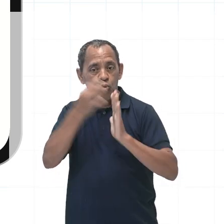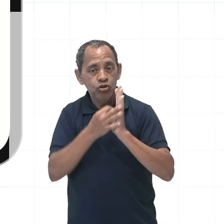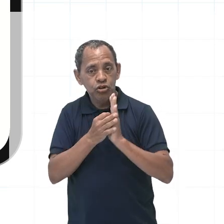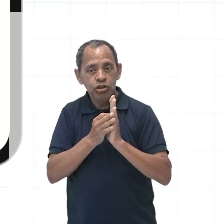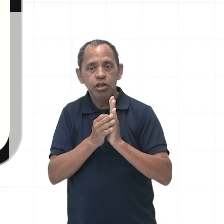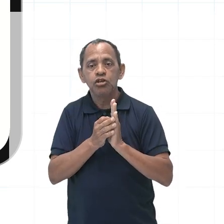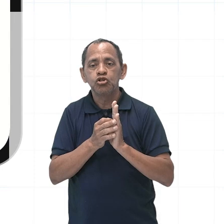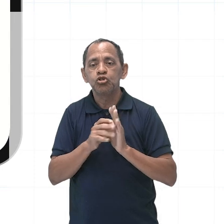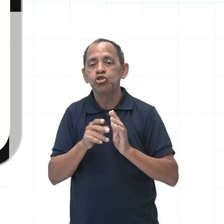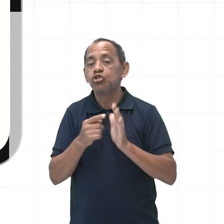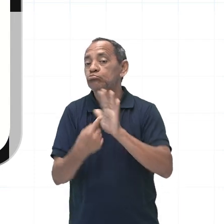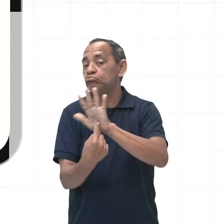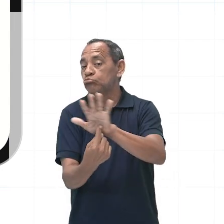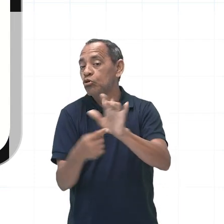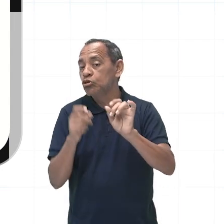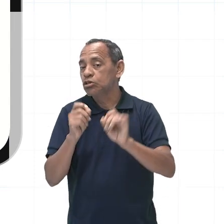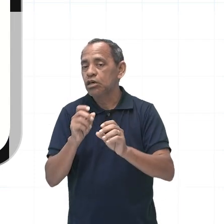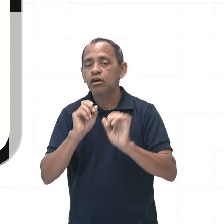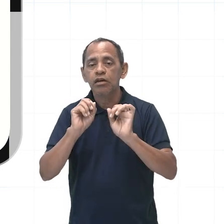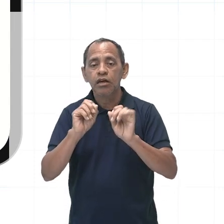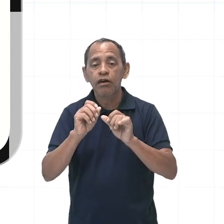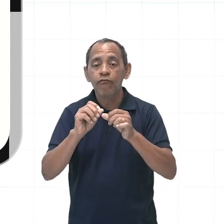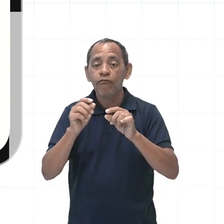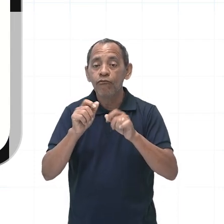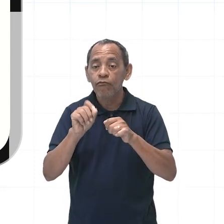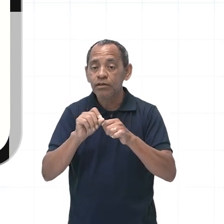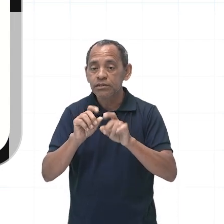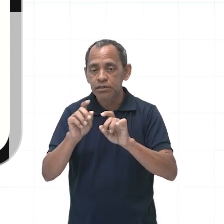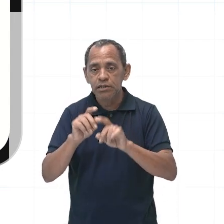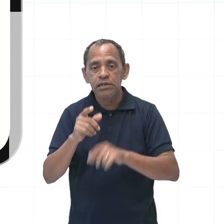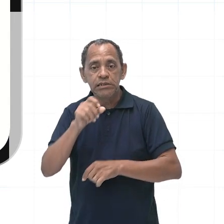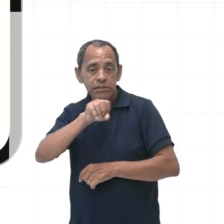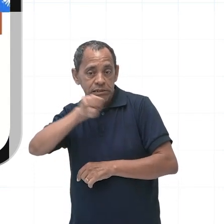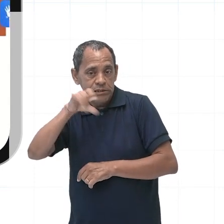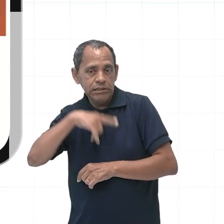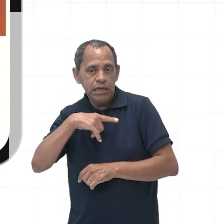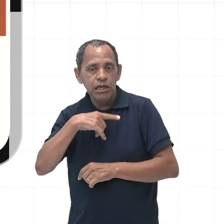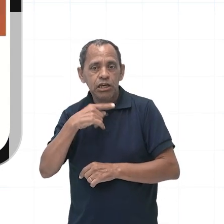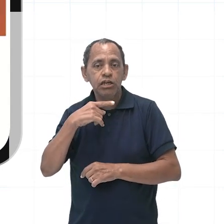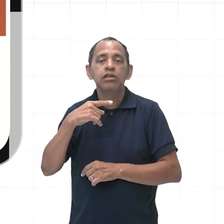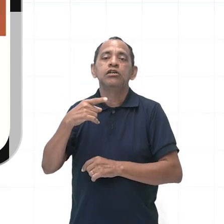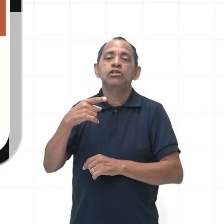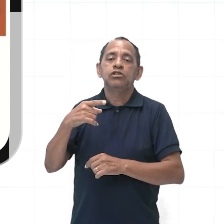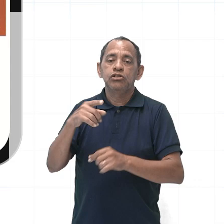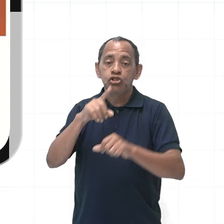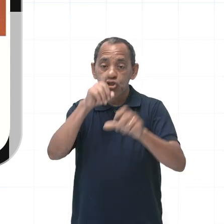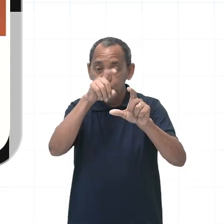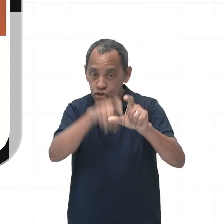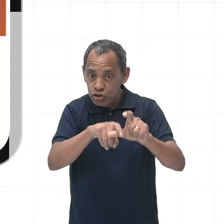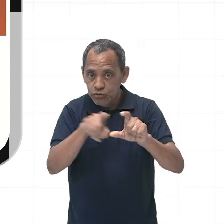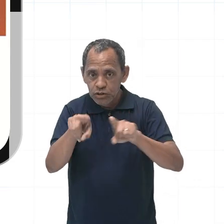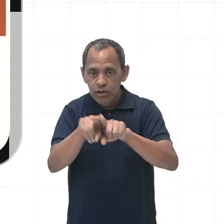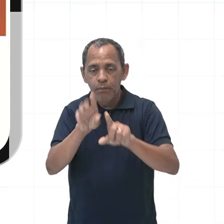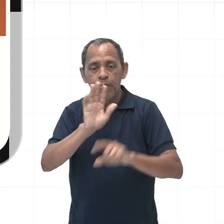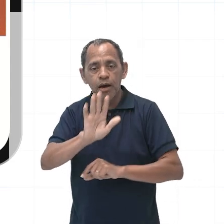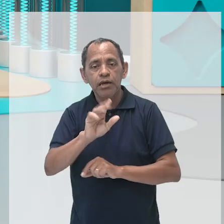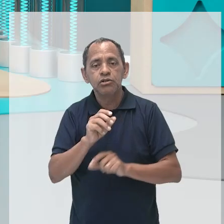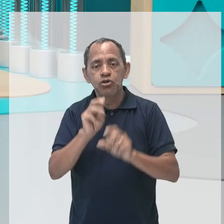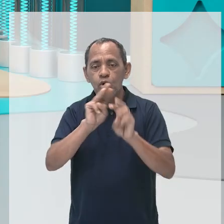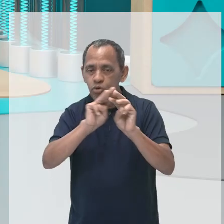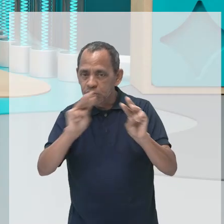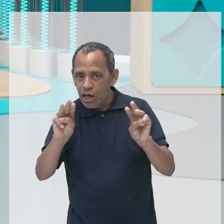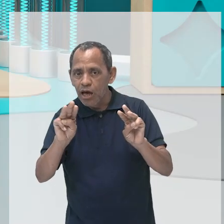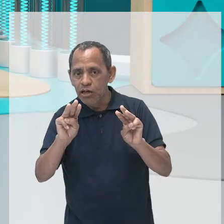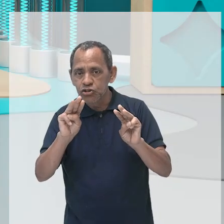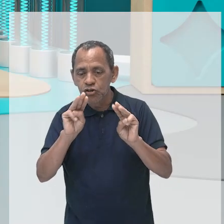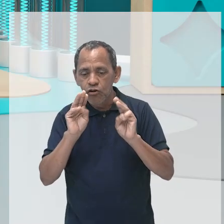exatamente para o que fazer, caso você ainda tenha as dívidas, mas esse site antes exatamente ele era direcionado